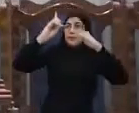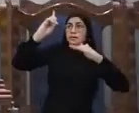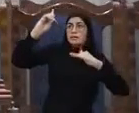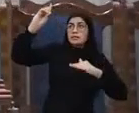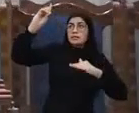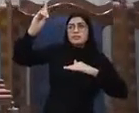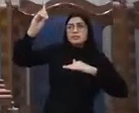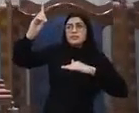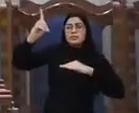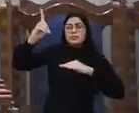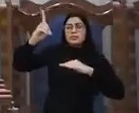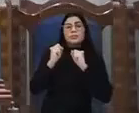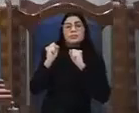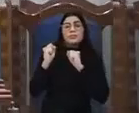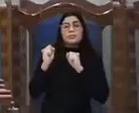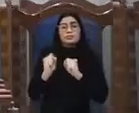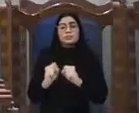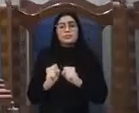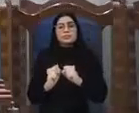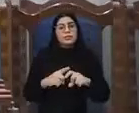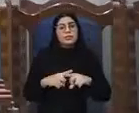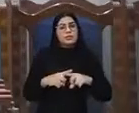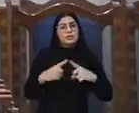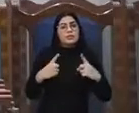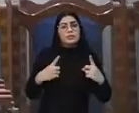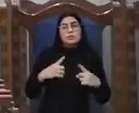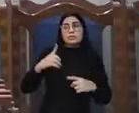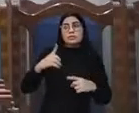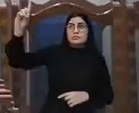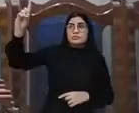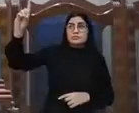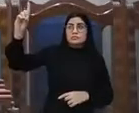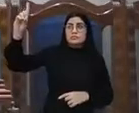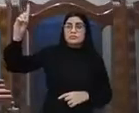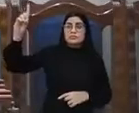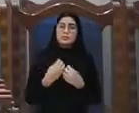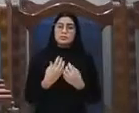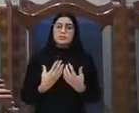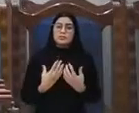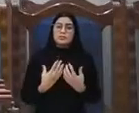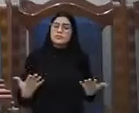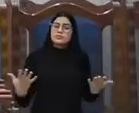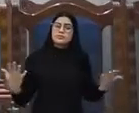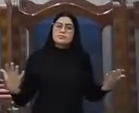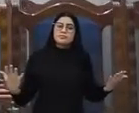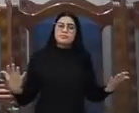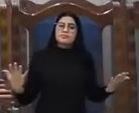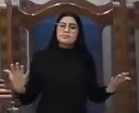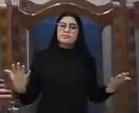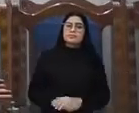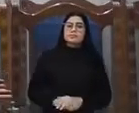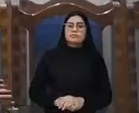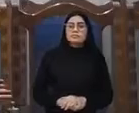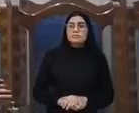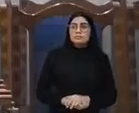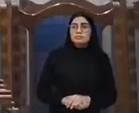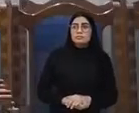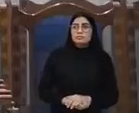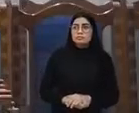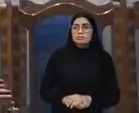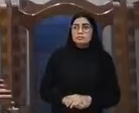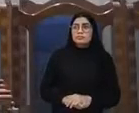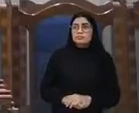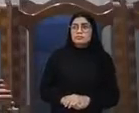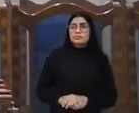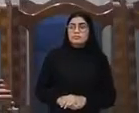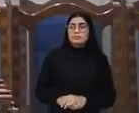Deus transcendente, mas Ele é imanente. Há um ramo teológico